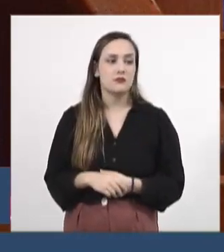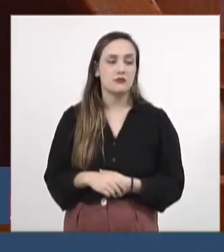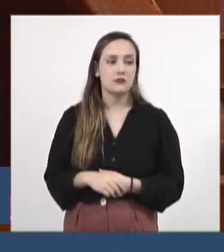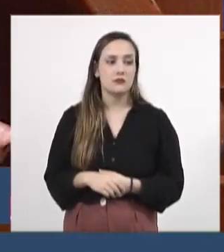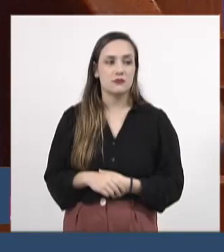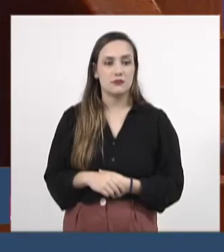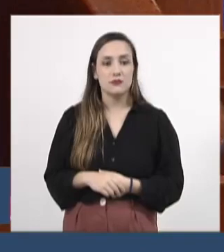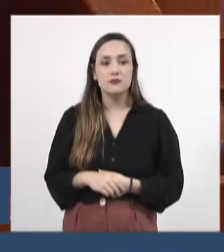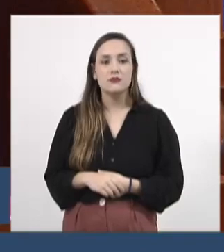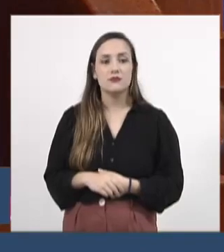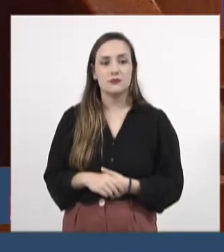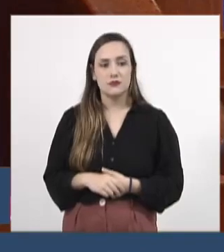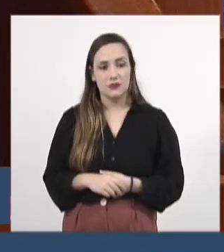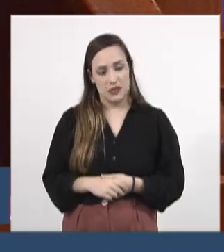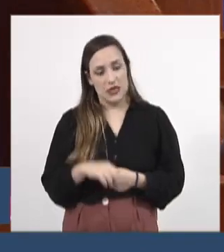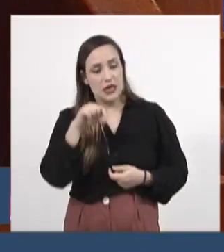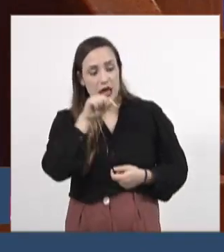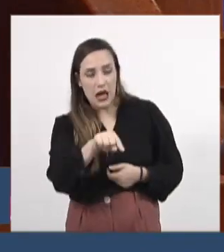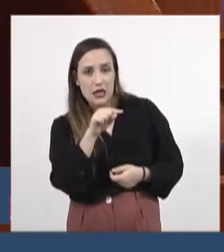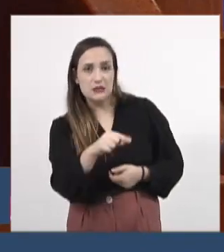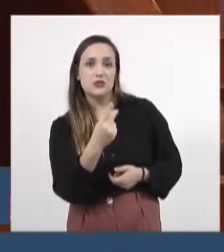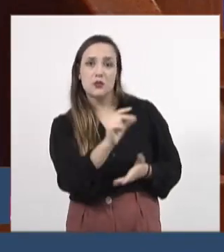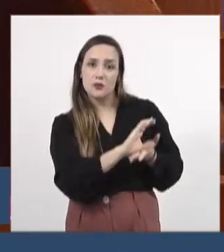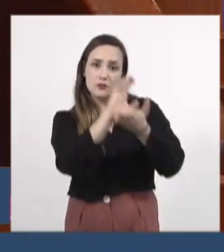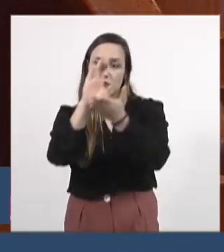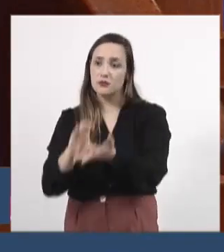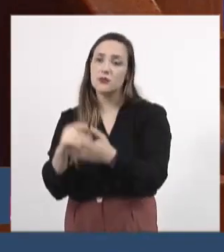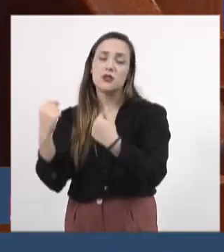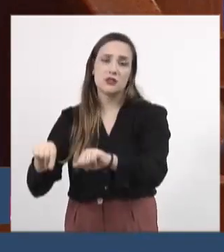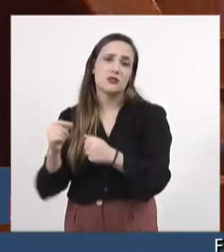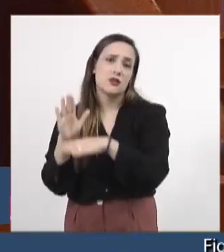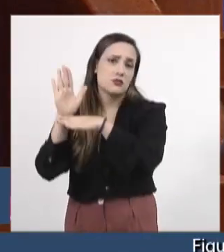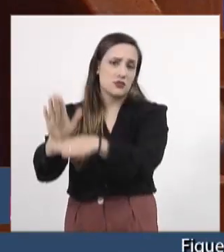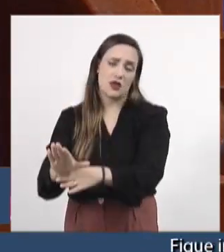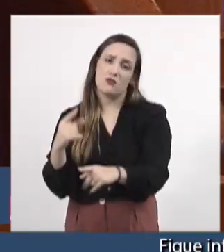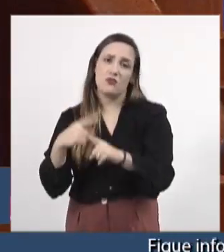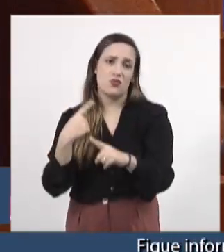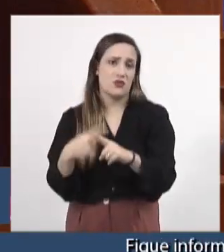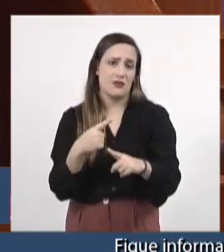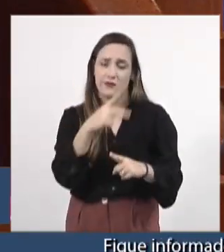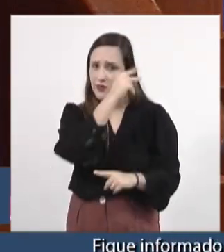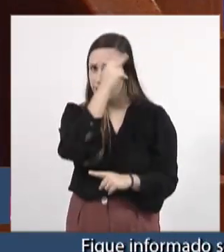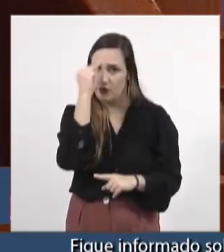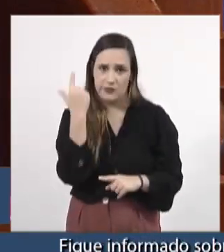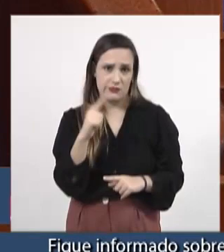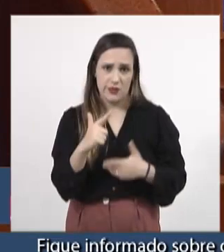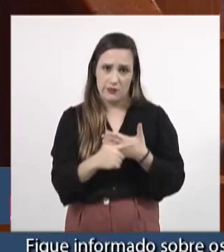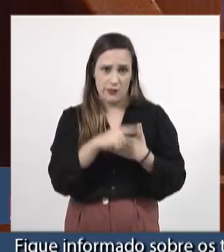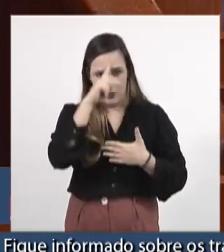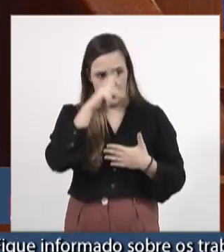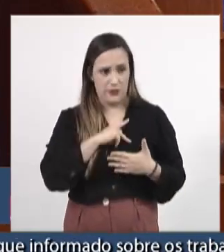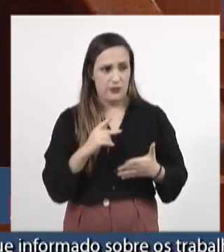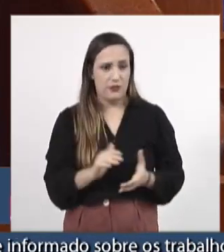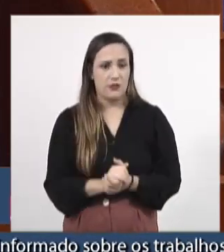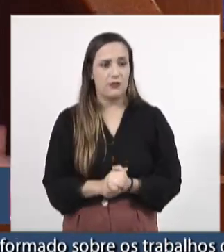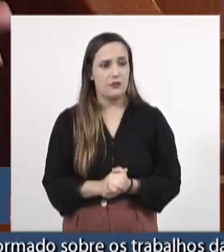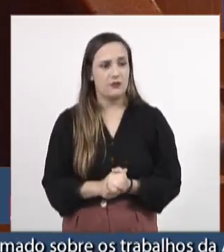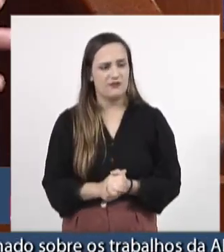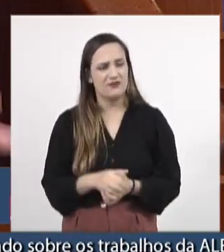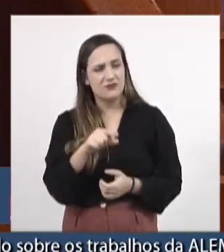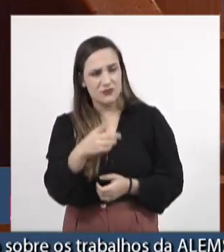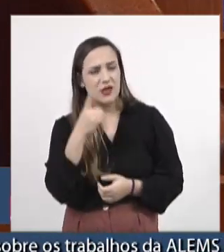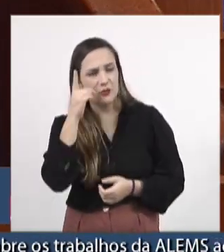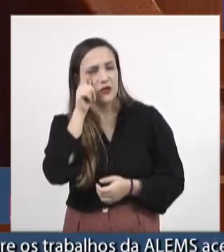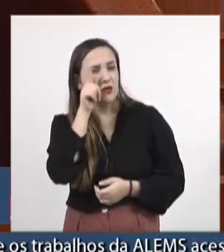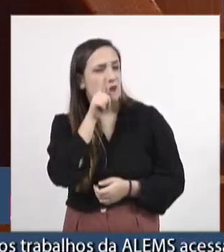essas famílias, já que o município, portanto, não está cumprindo com o seu papel. E só para reforçar ainda mais a fala da deputada Gleice Jane,